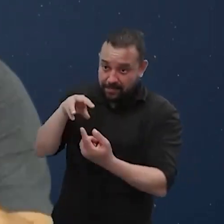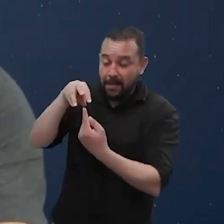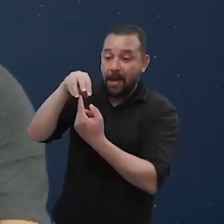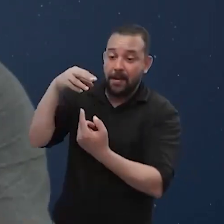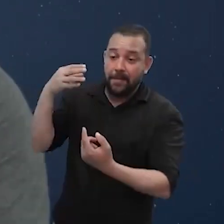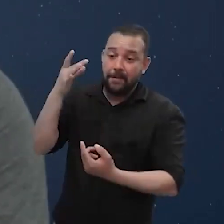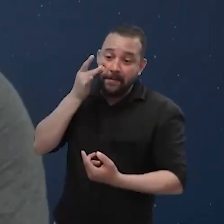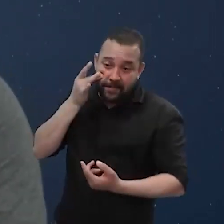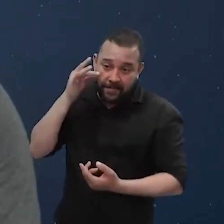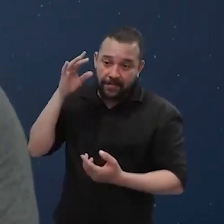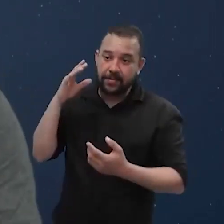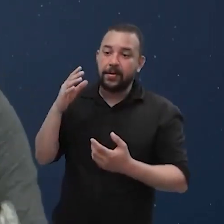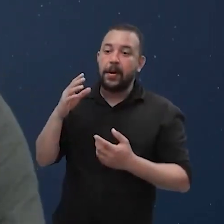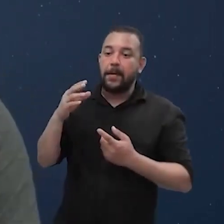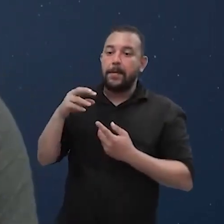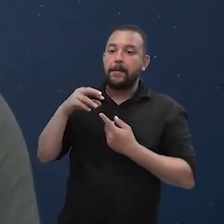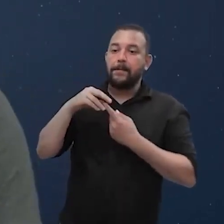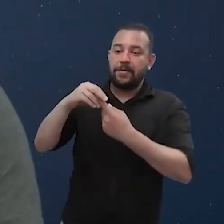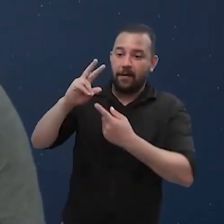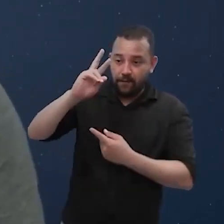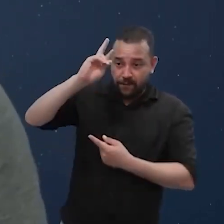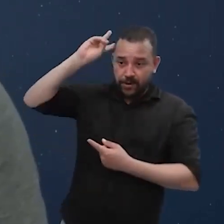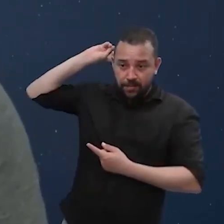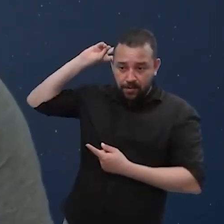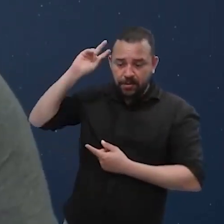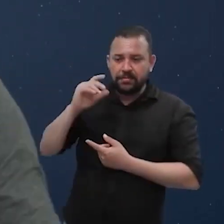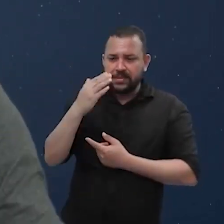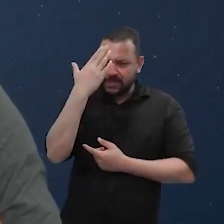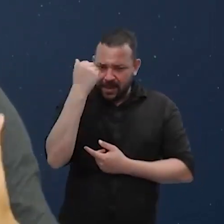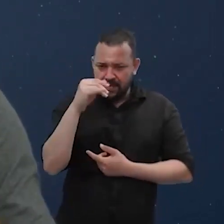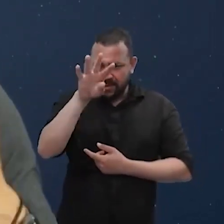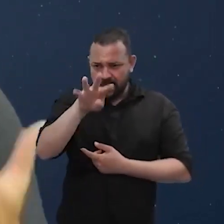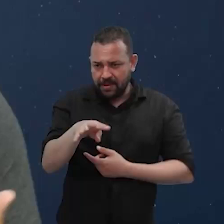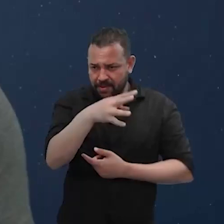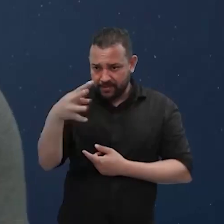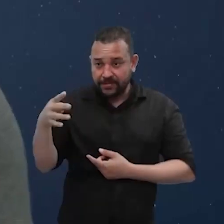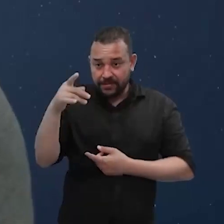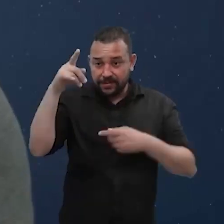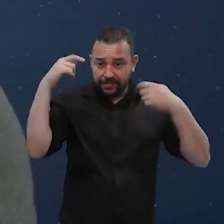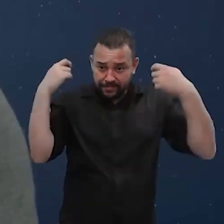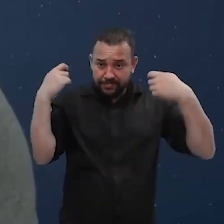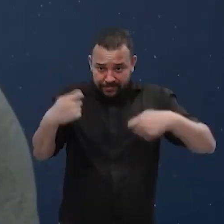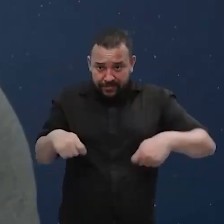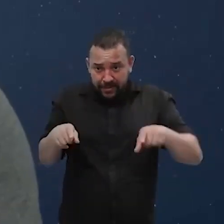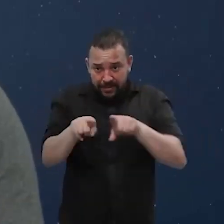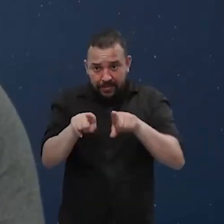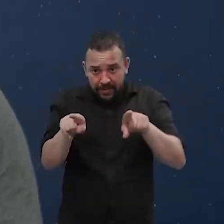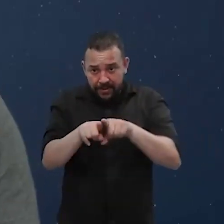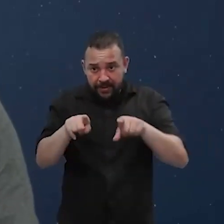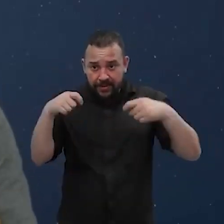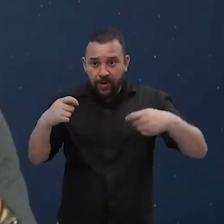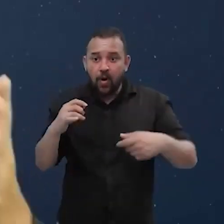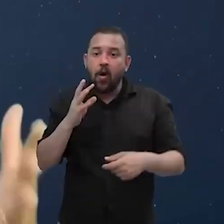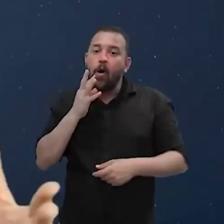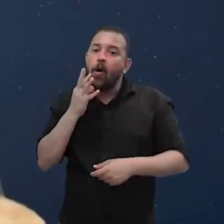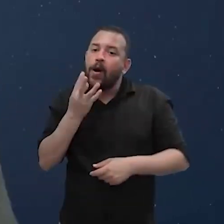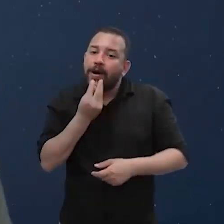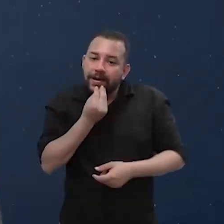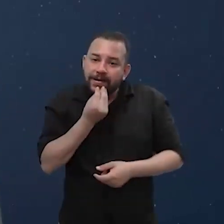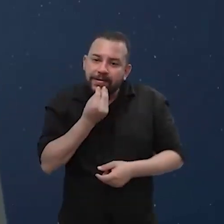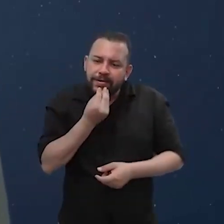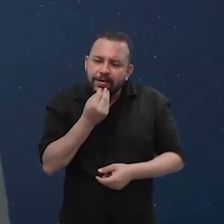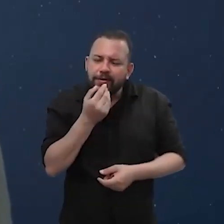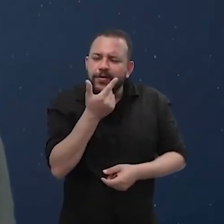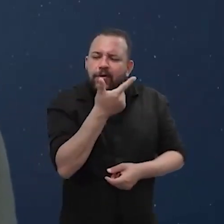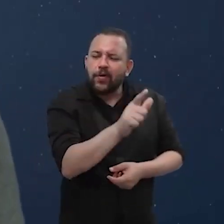vestibulares e, para saber tabela periódica, você também necessita de conhecimentos prévios de